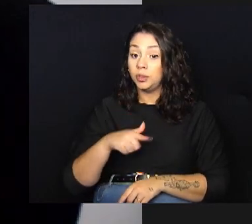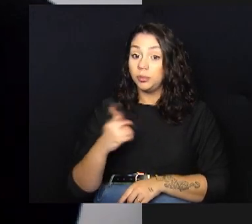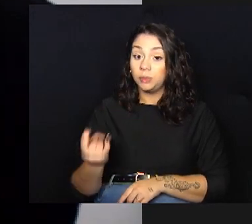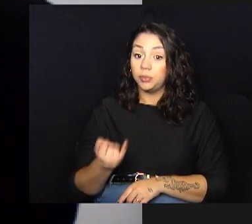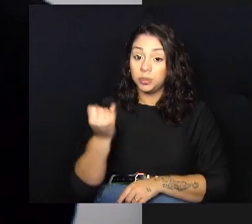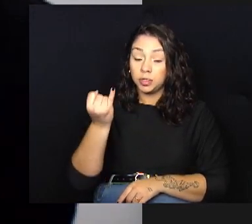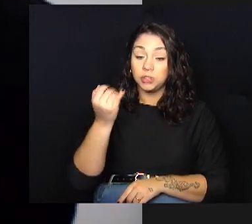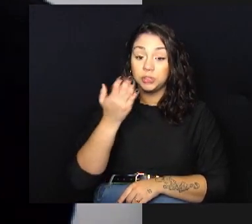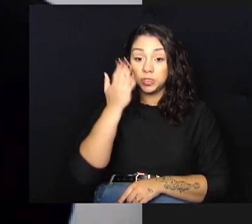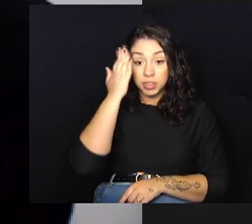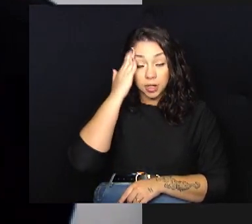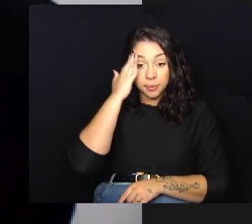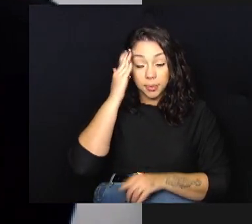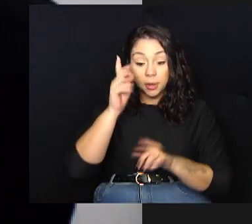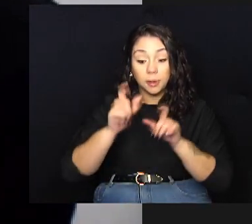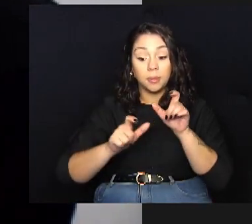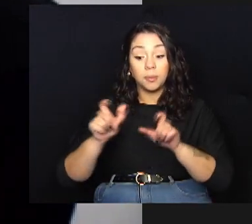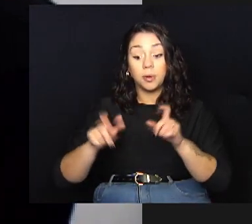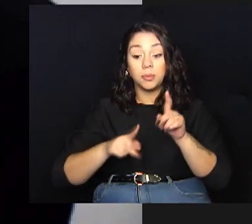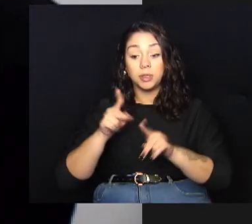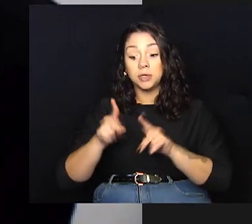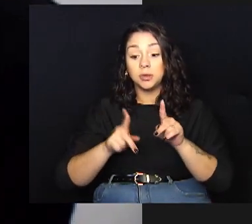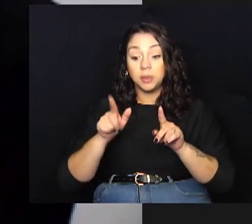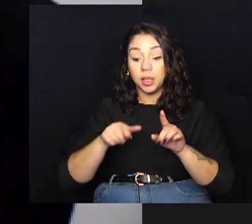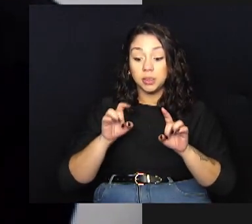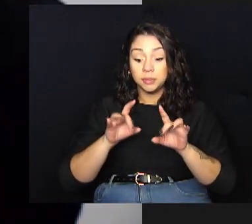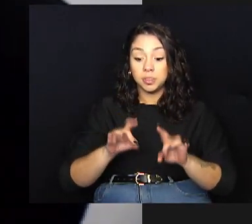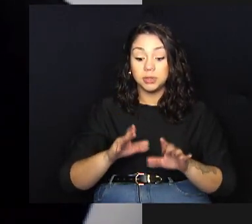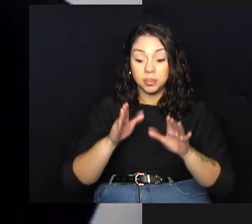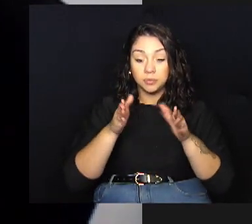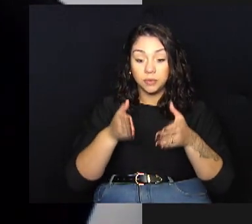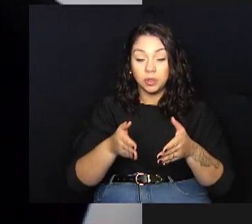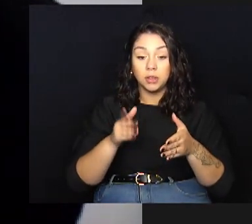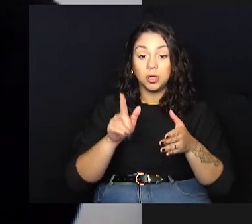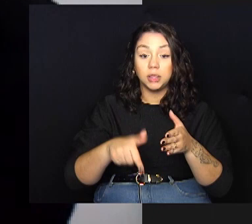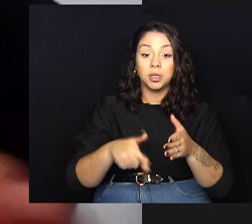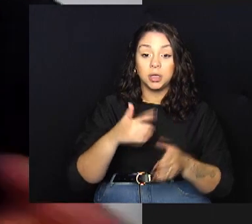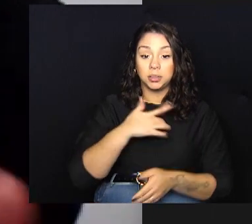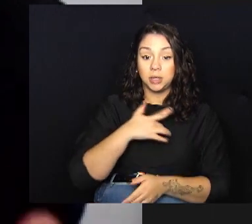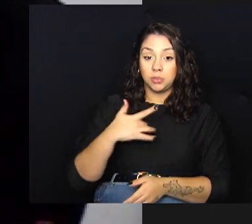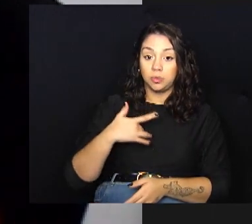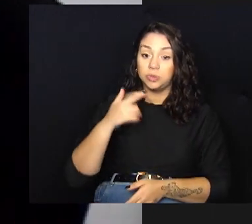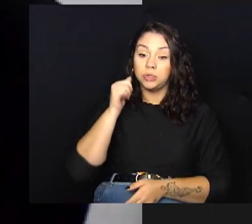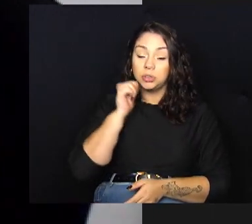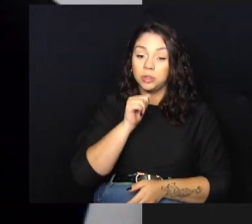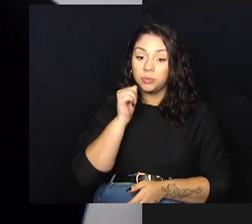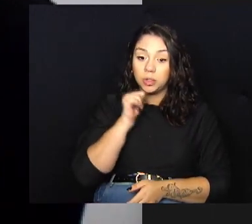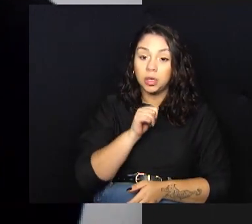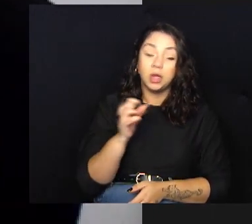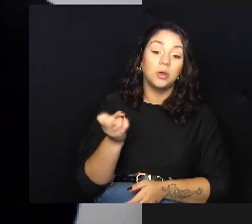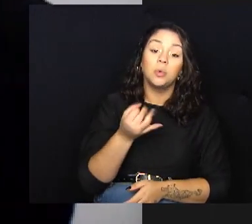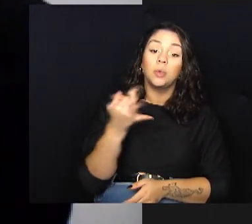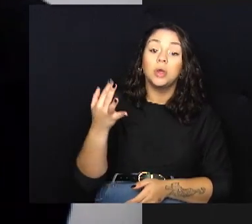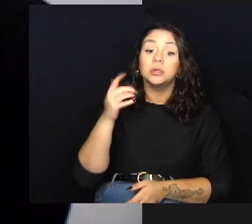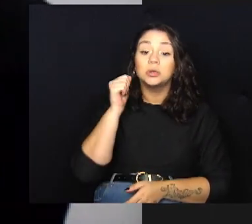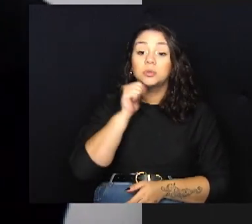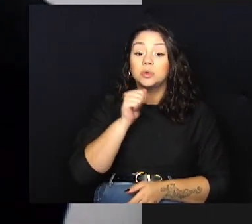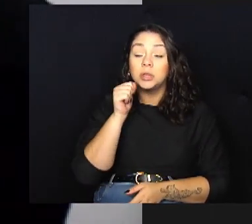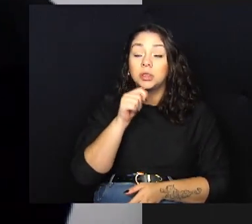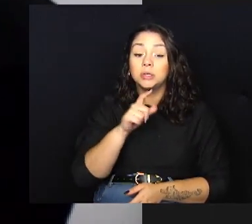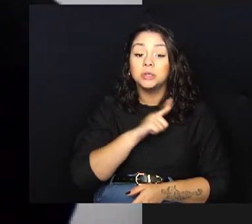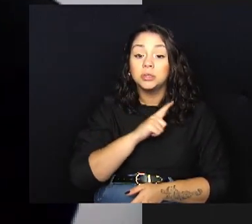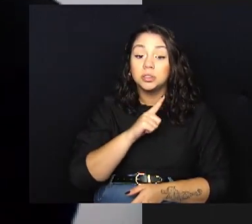populações específicas né então por exemplo programa sobre saúde da mulher a gente precisa saber quantas mulheres a gente tem